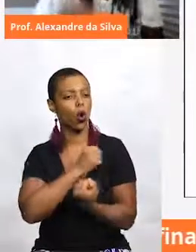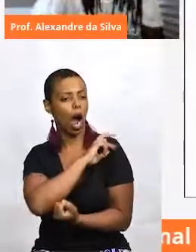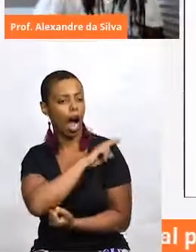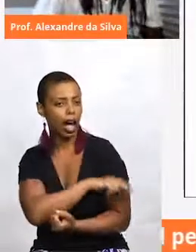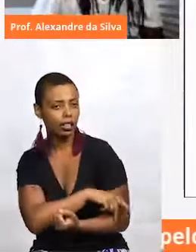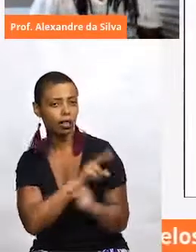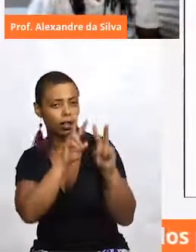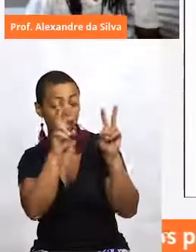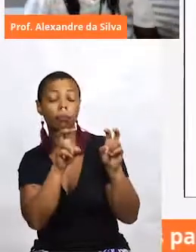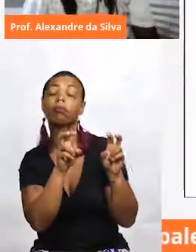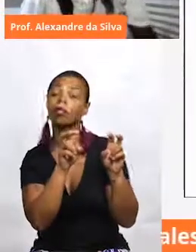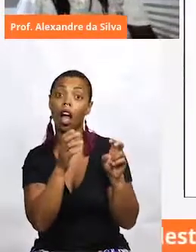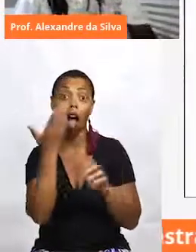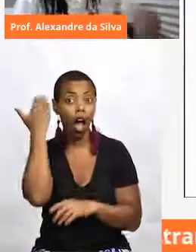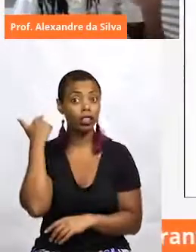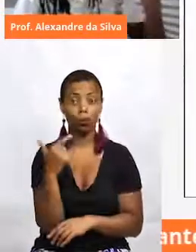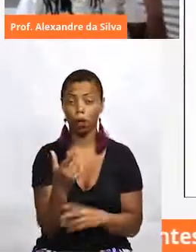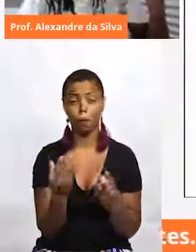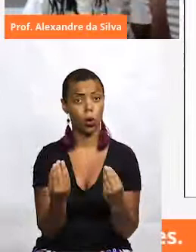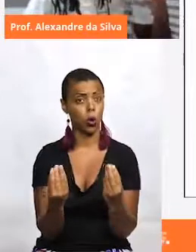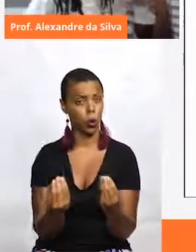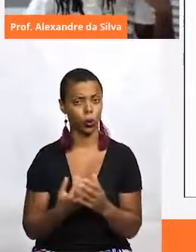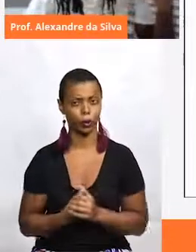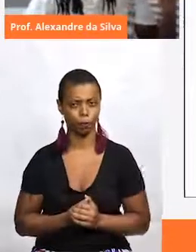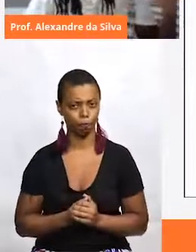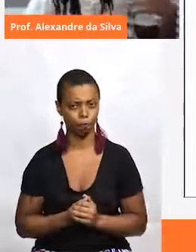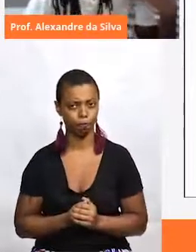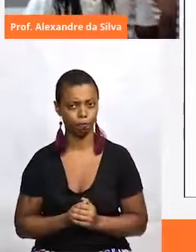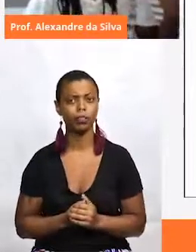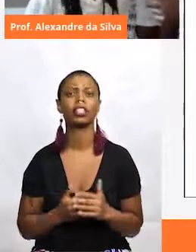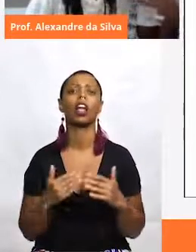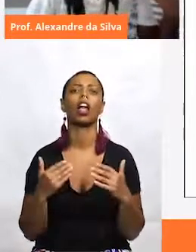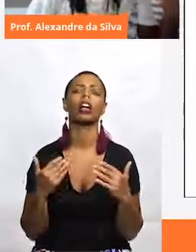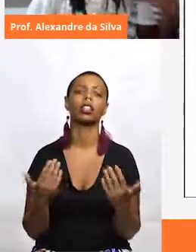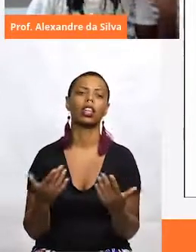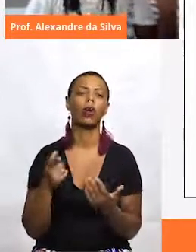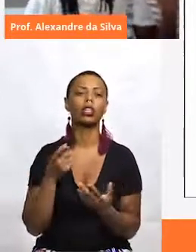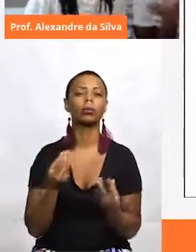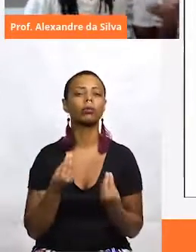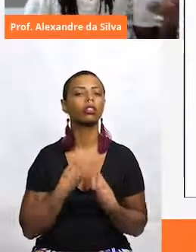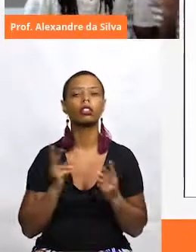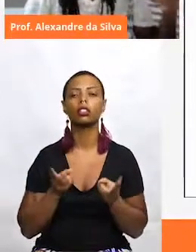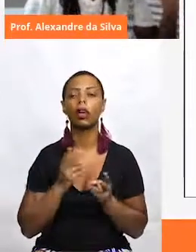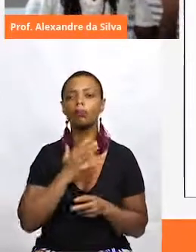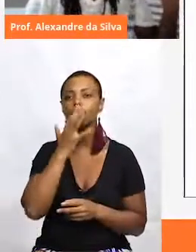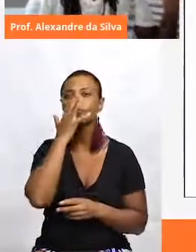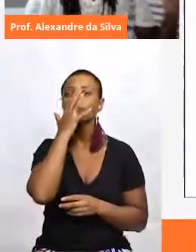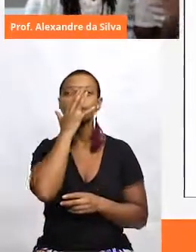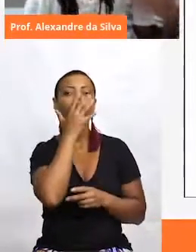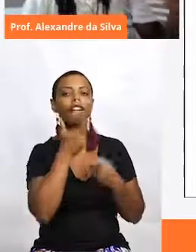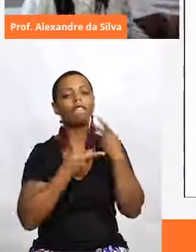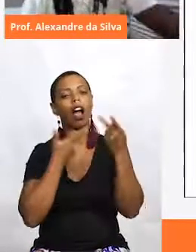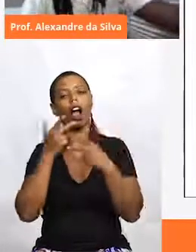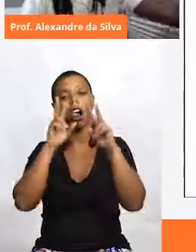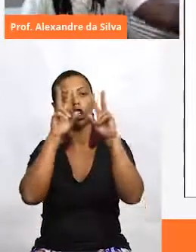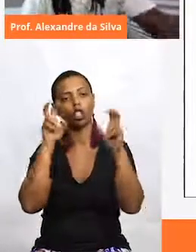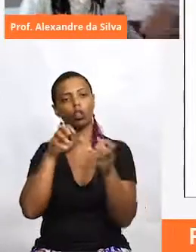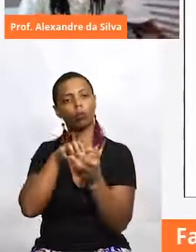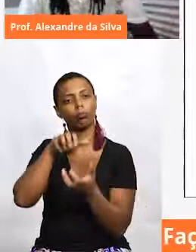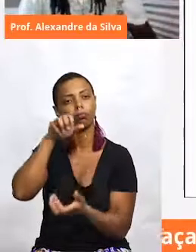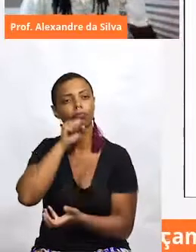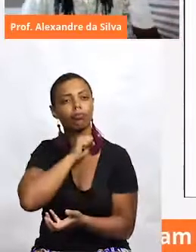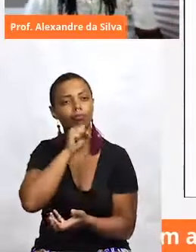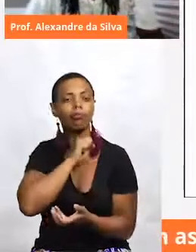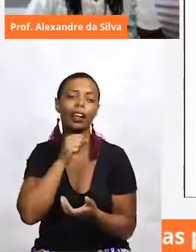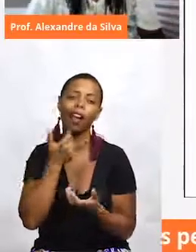frequente. Então, isso foi sempre um encantamento meu, falar de envelhecimento, então foi muito natural